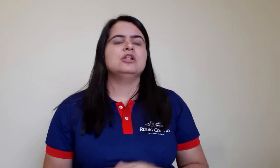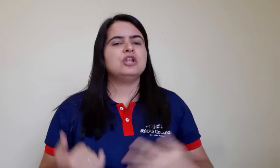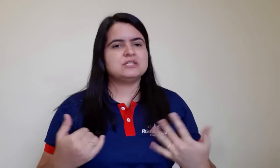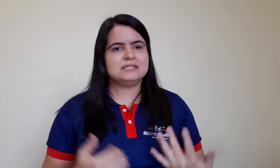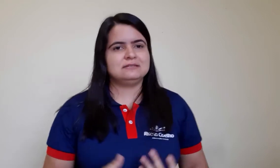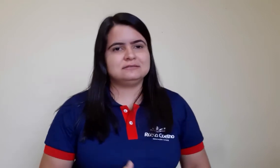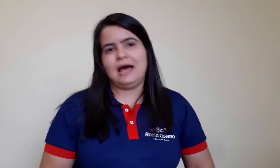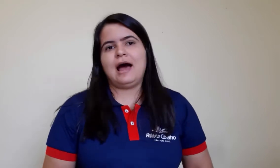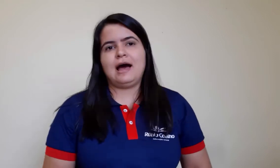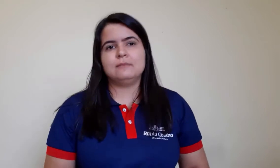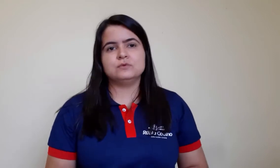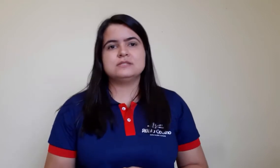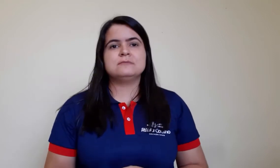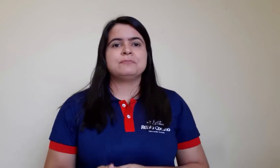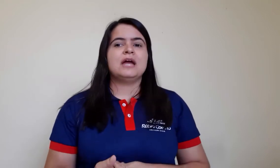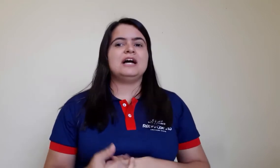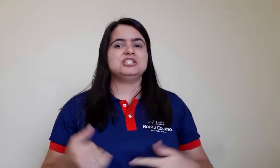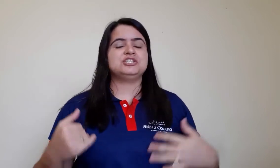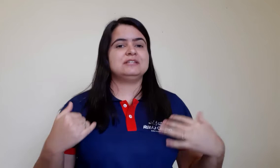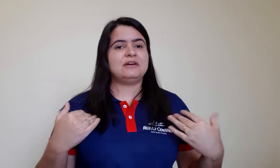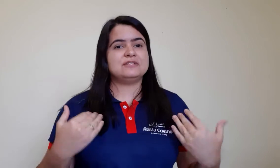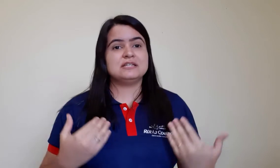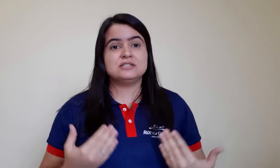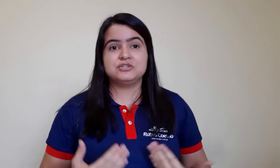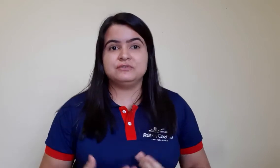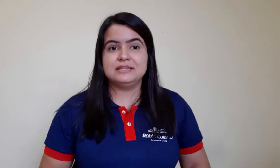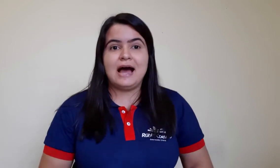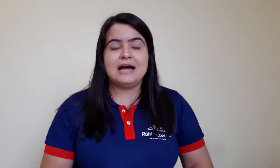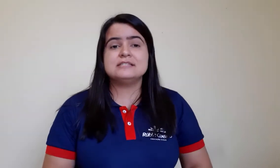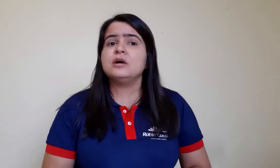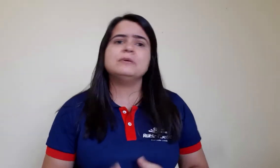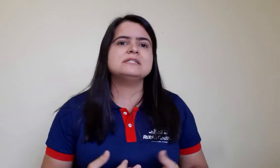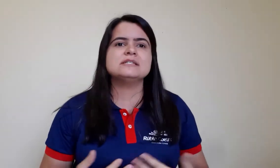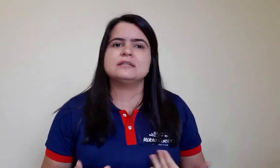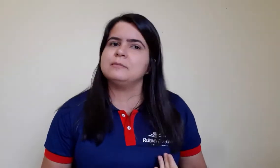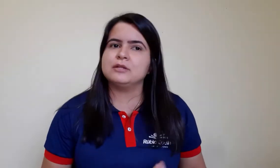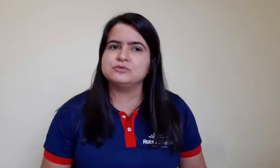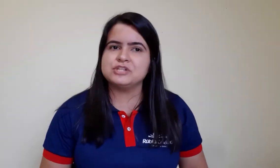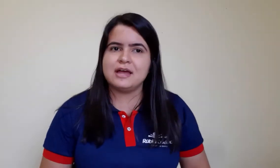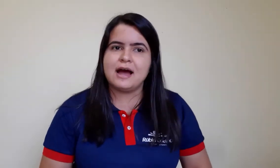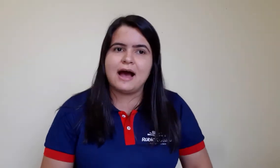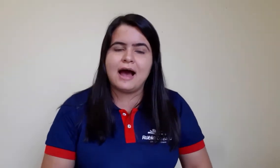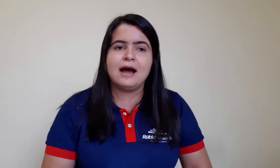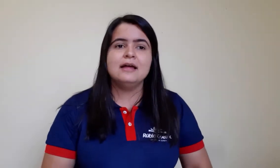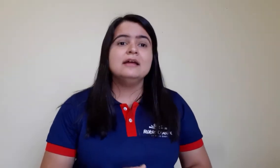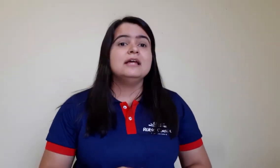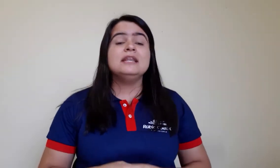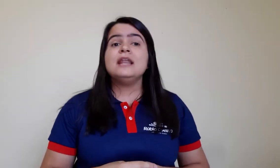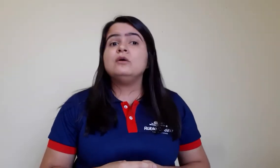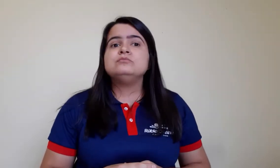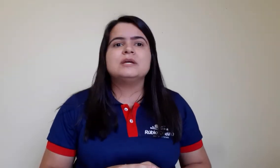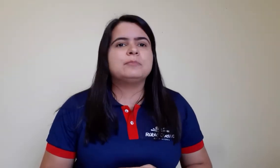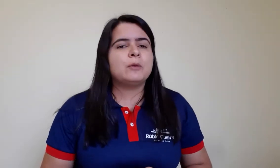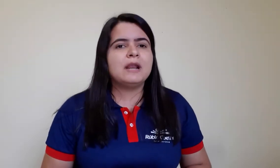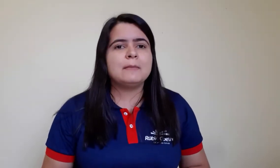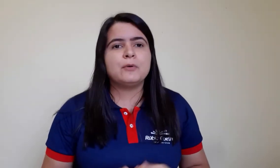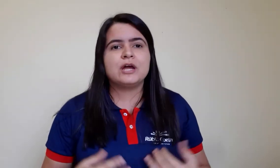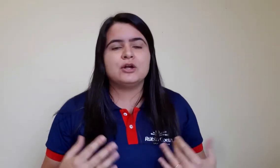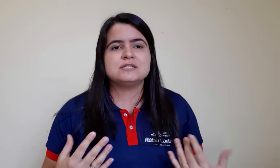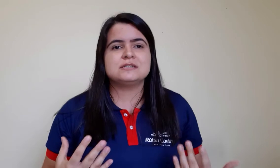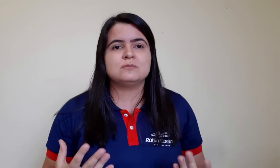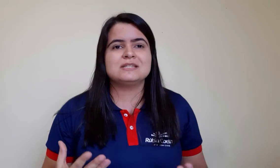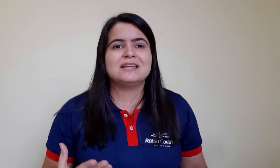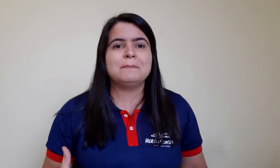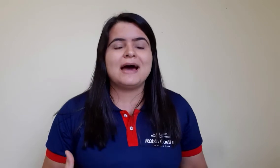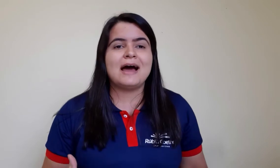importante nós tentarmos, a gente tentar fazer as atividades, não precisa ter medo de errar. Não tem problema